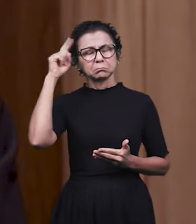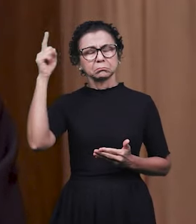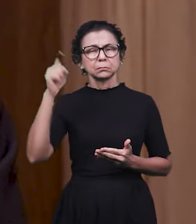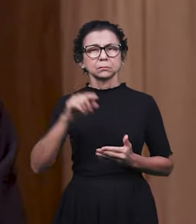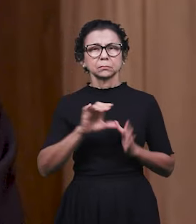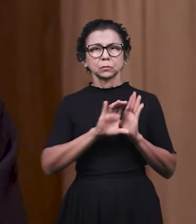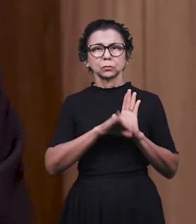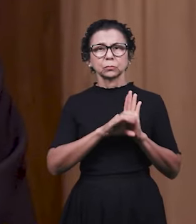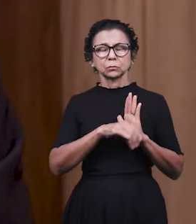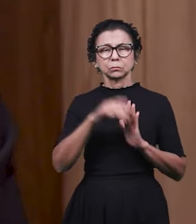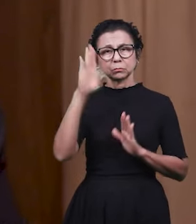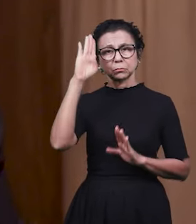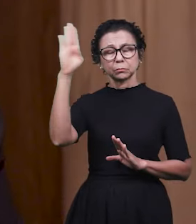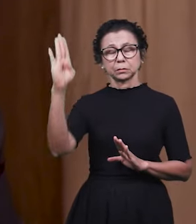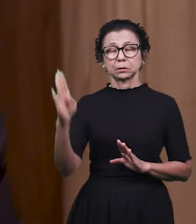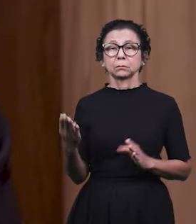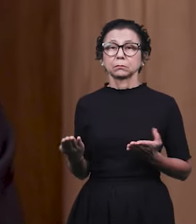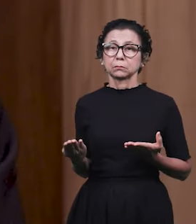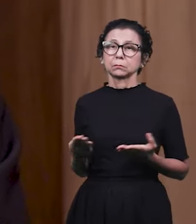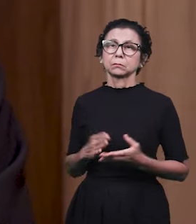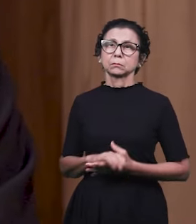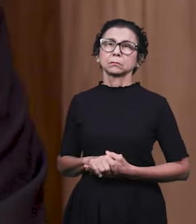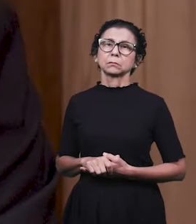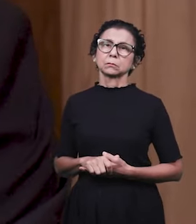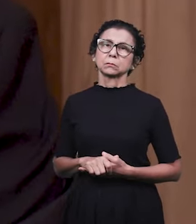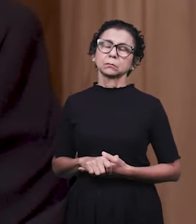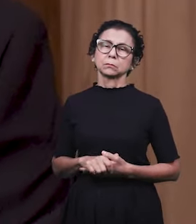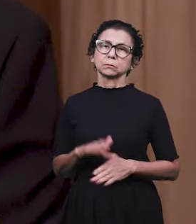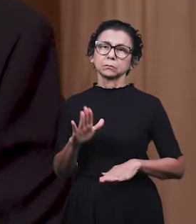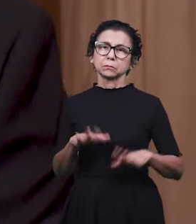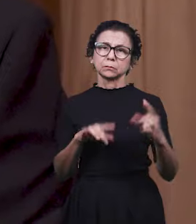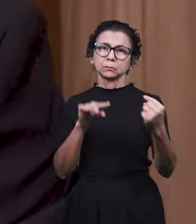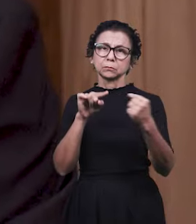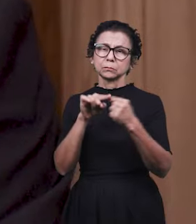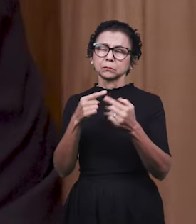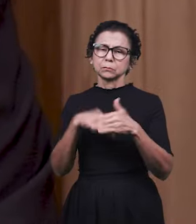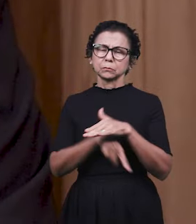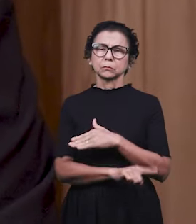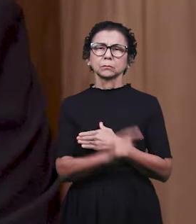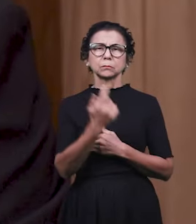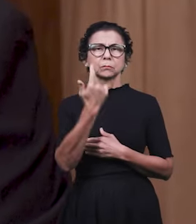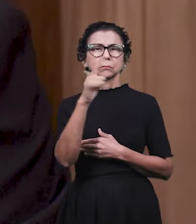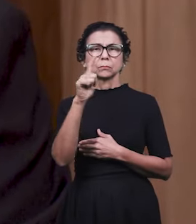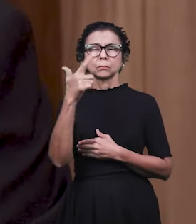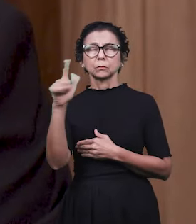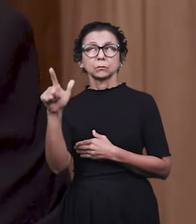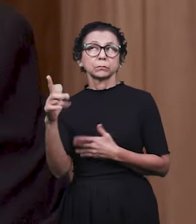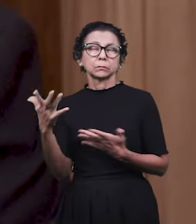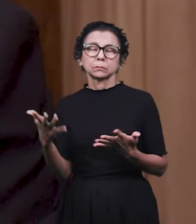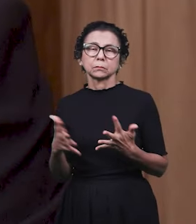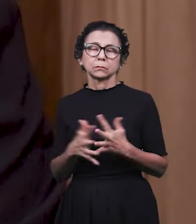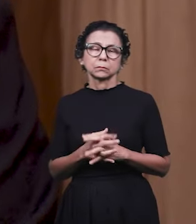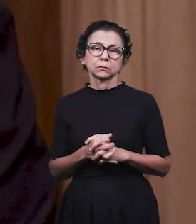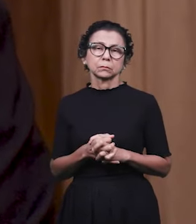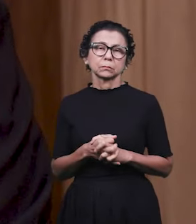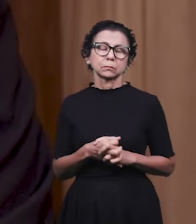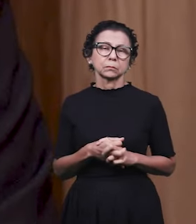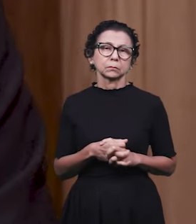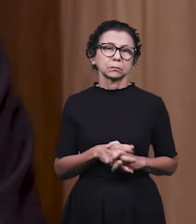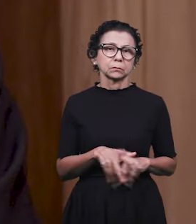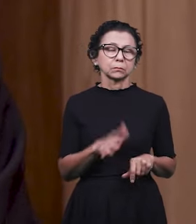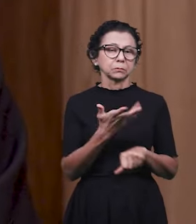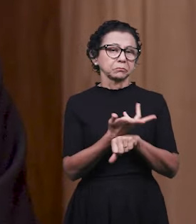são fundamentais. É claro que, a depender dos seus objetivos, você vai precisar se aprofundar em outros tópicos mais, vamos dizer assim, elaborados, vamos colocar